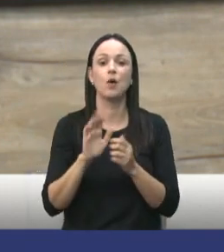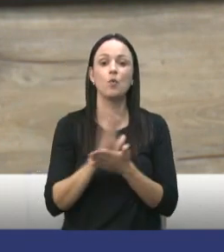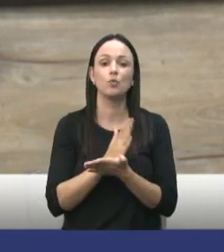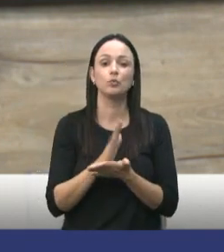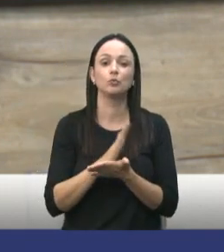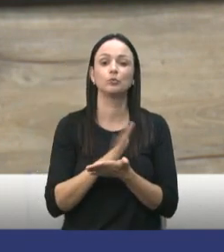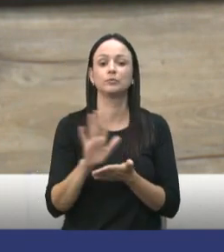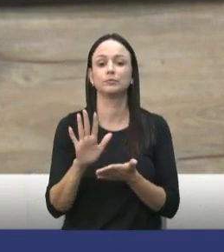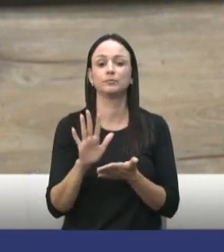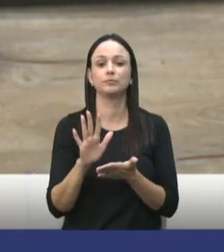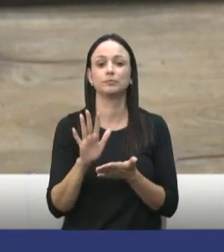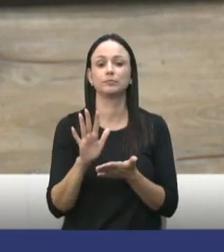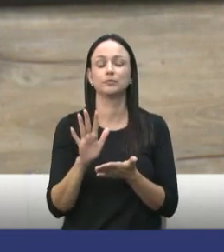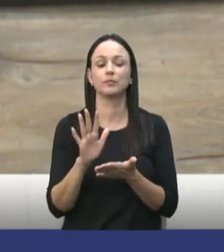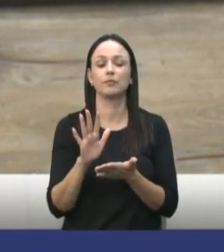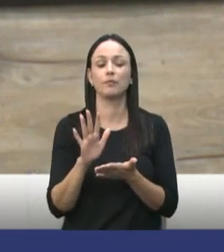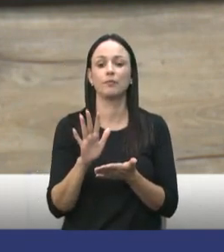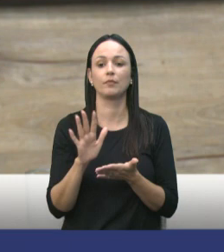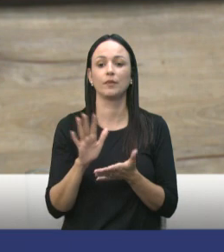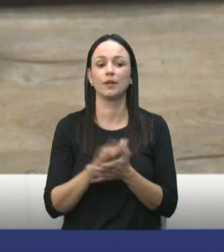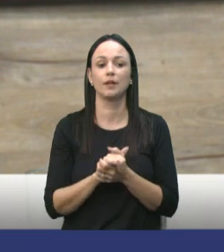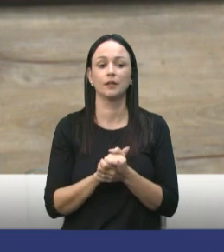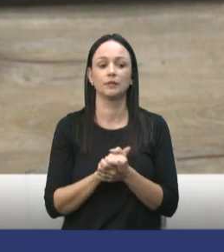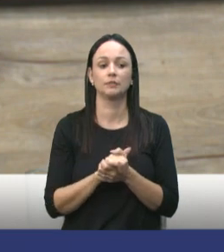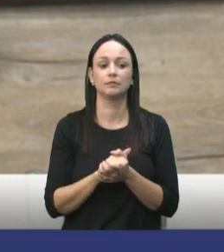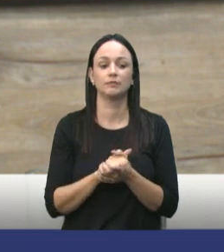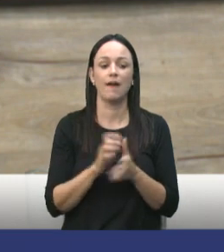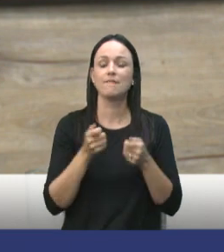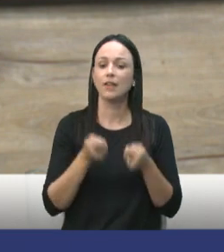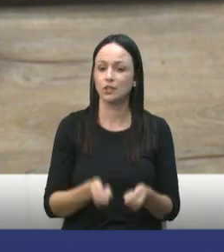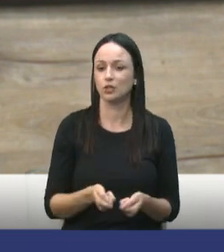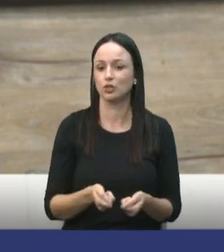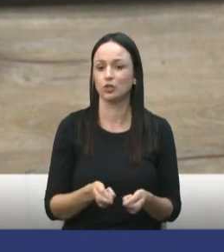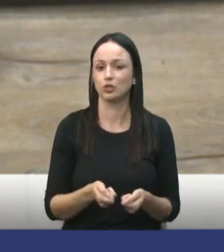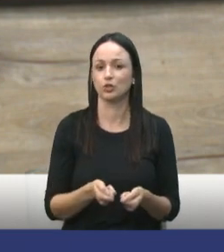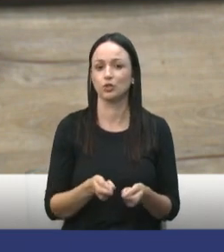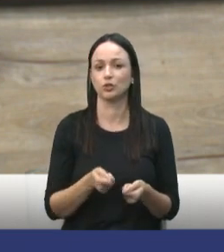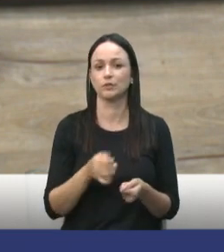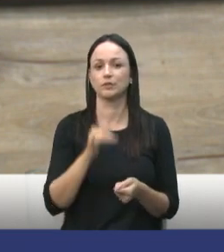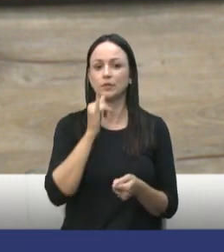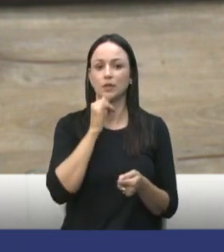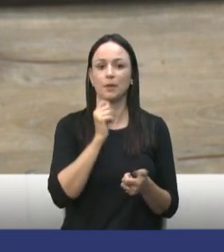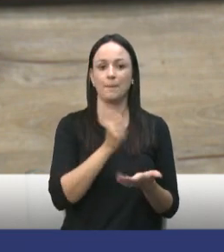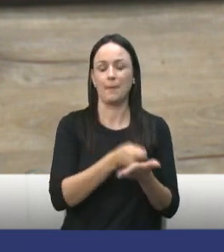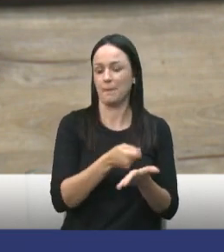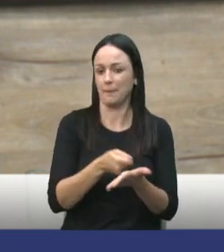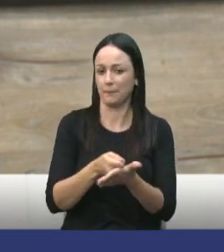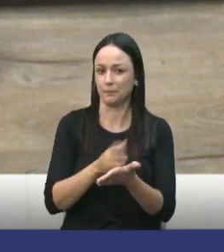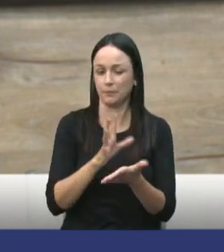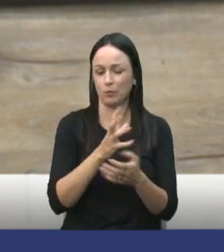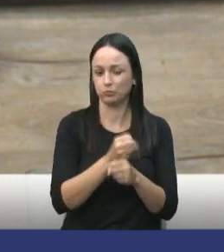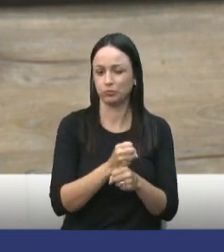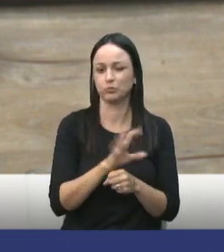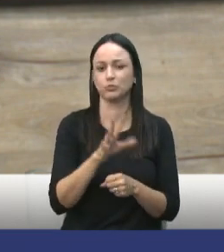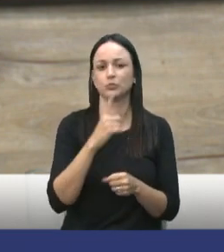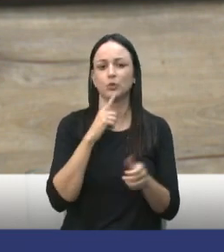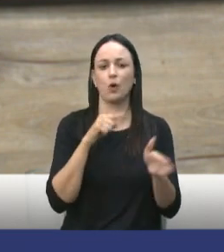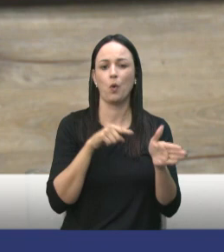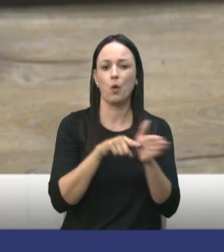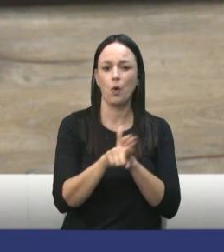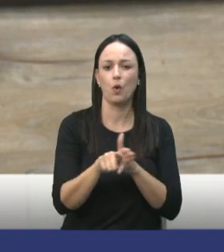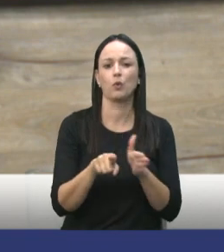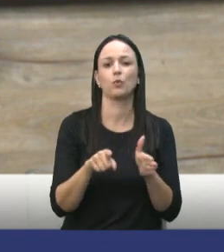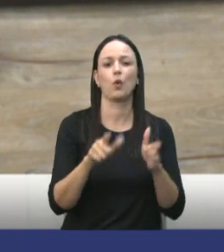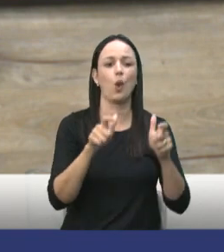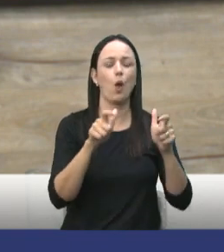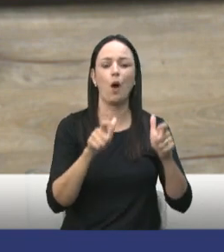alguma aproximação um pouco mais efetiva às pontas, talvez alguma forma de questionamento